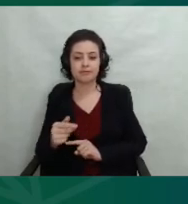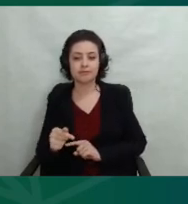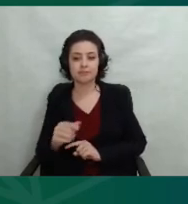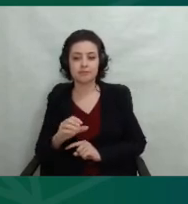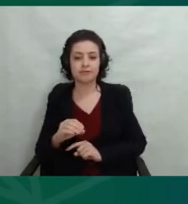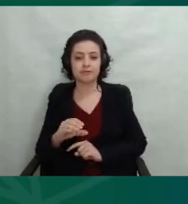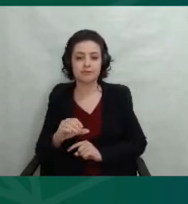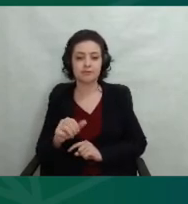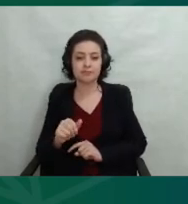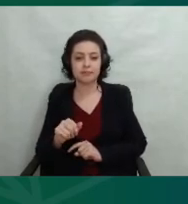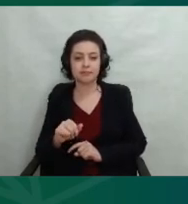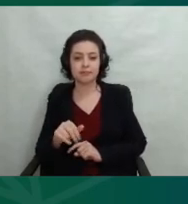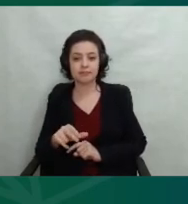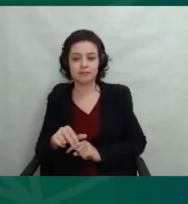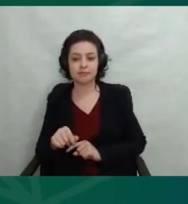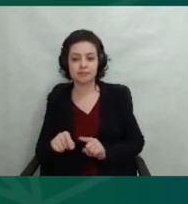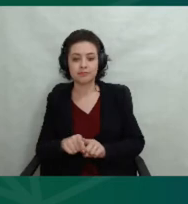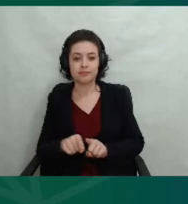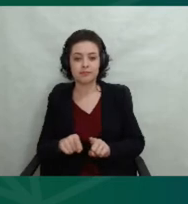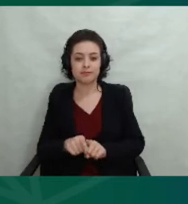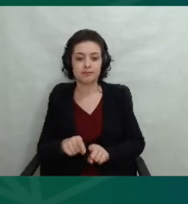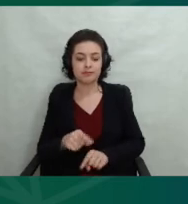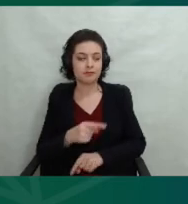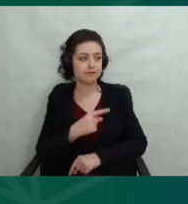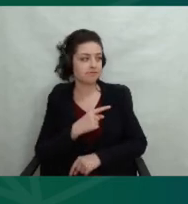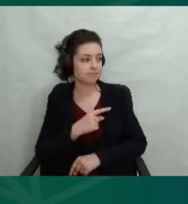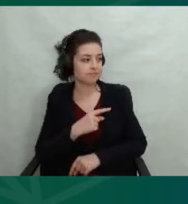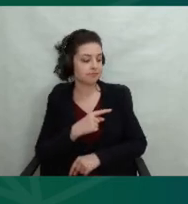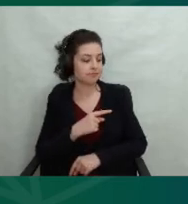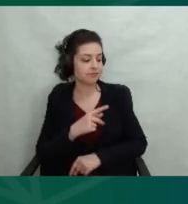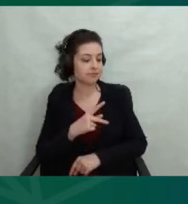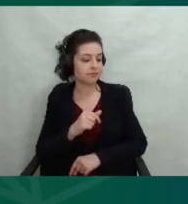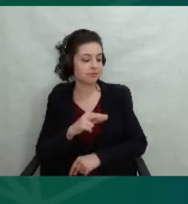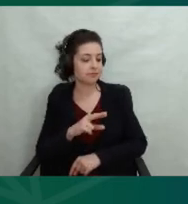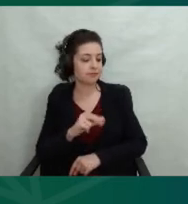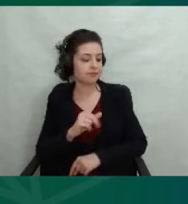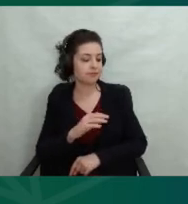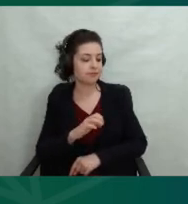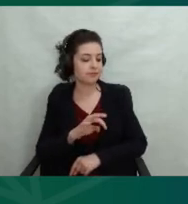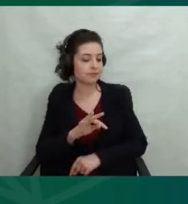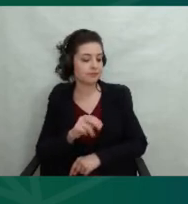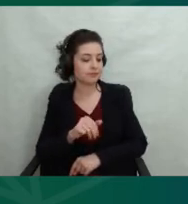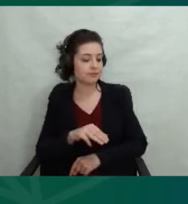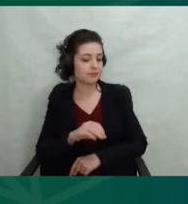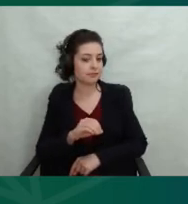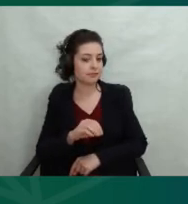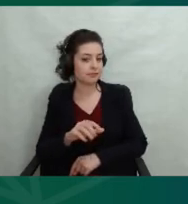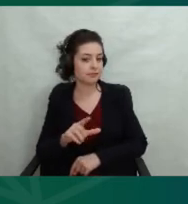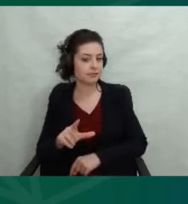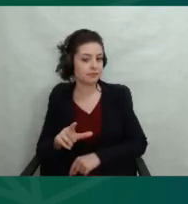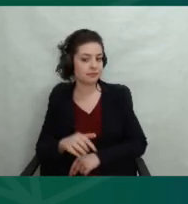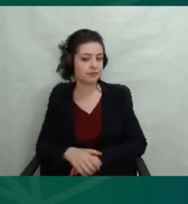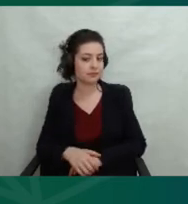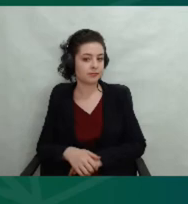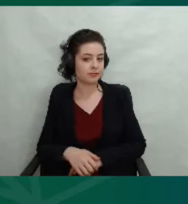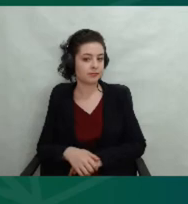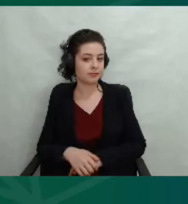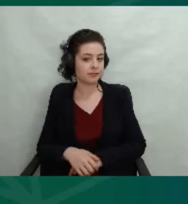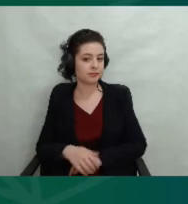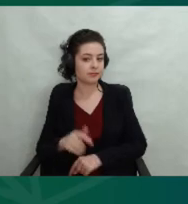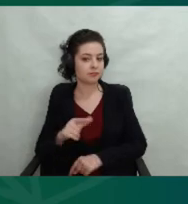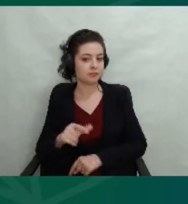também valsartan, paracetamol, que é o acetaminofeno, losartan e diclofenac. Esse foi o